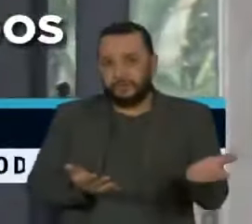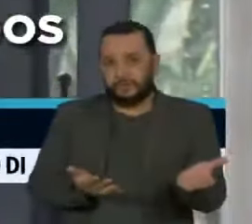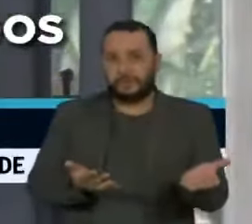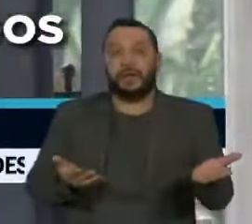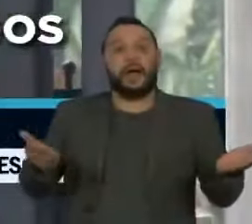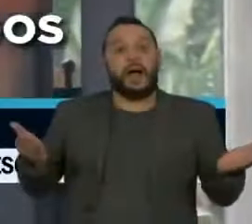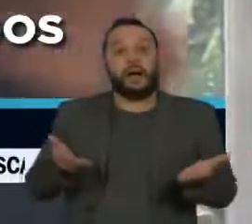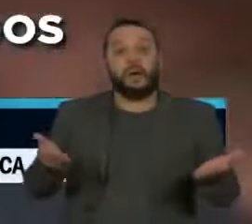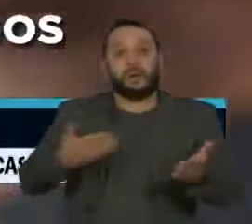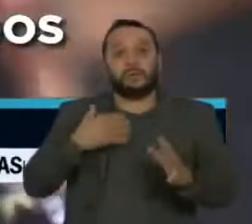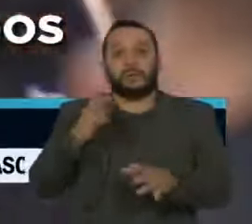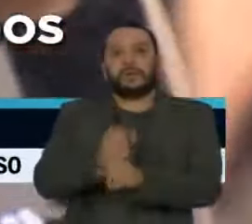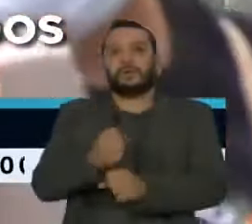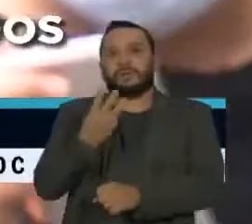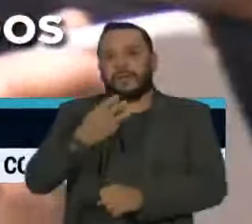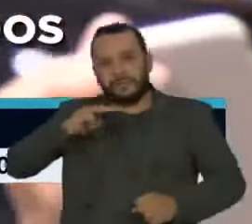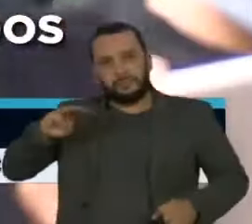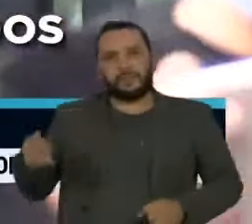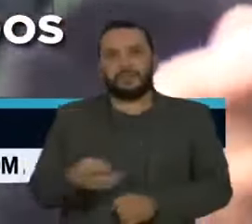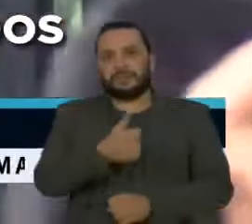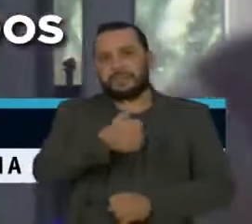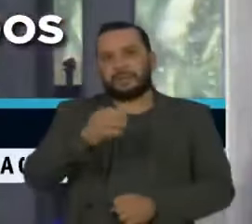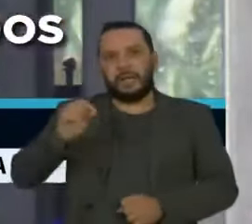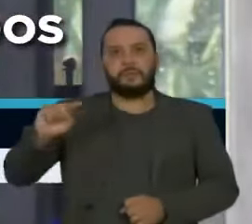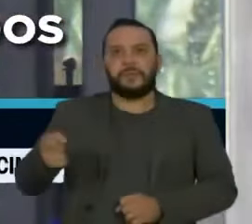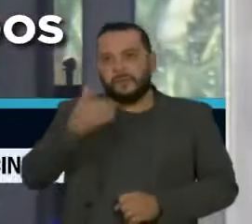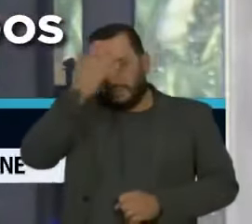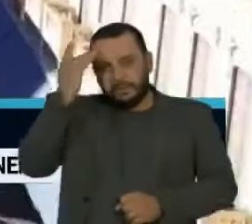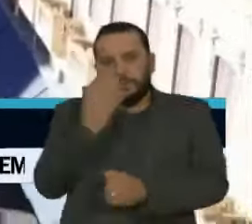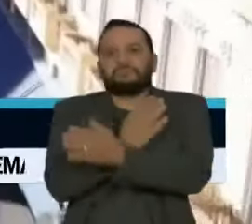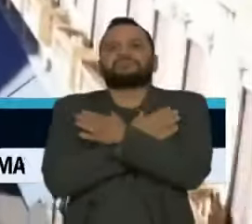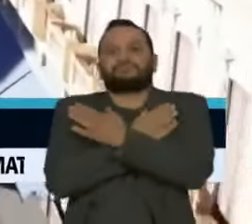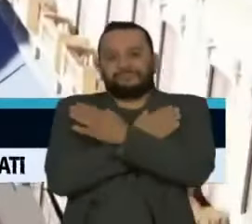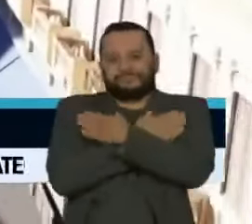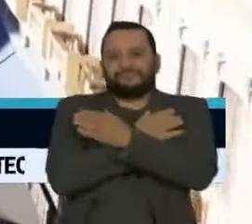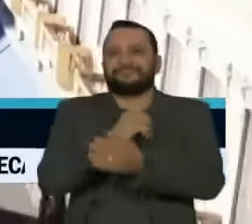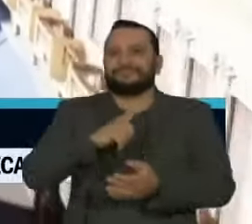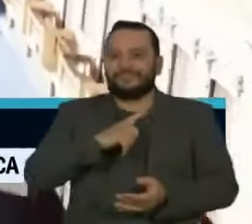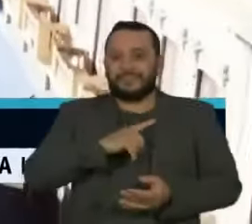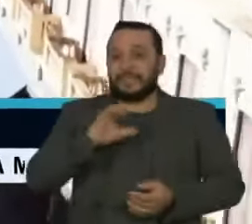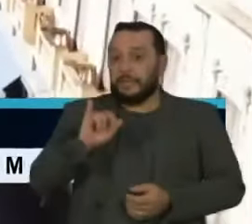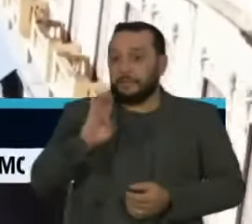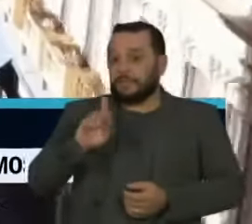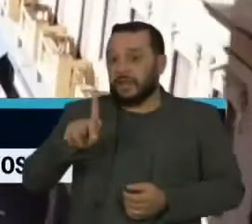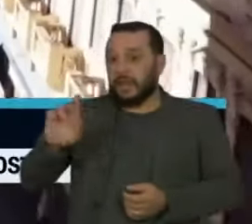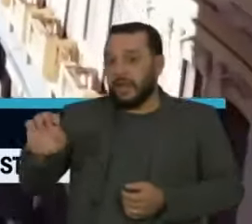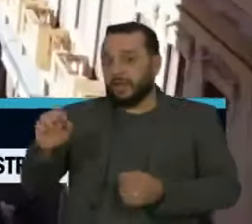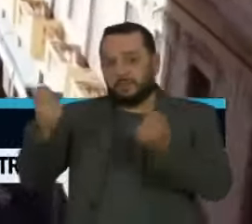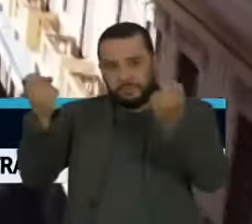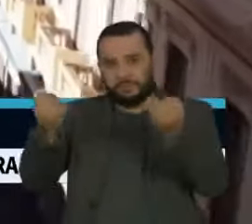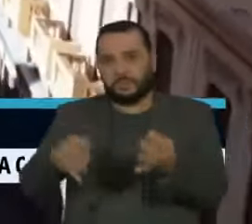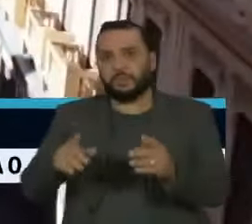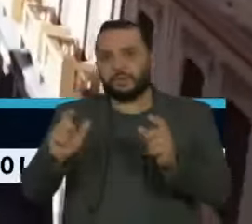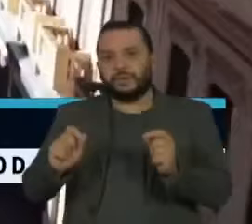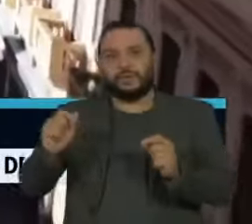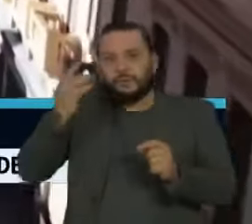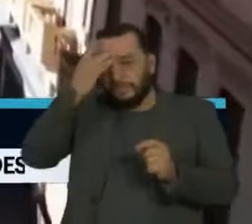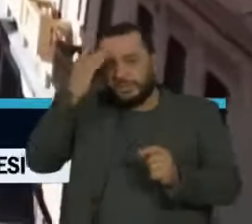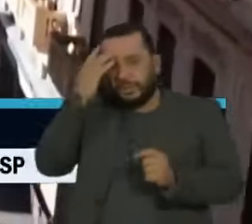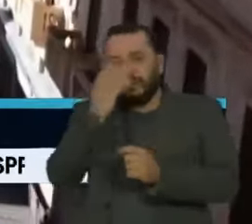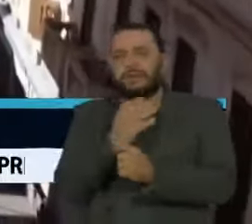corresponde a 3.100.000 brasileiros sem trabalho. Segundo o IBGE, a taxa de desocupação